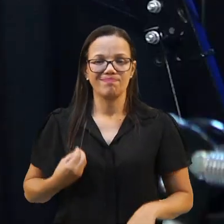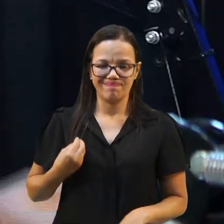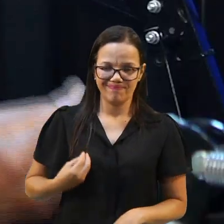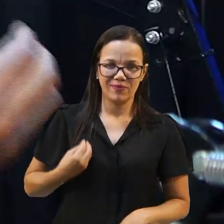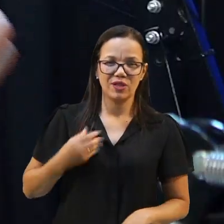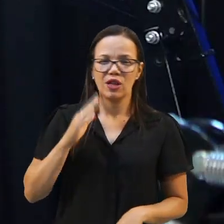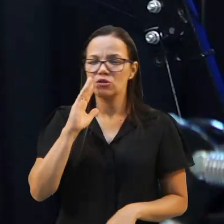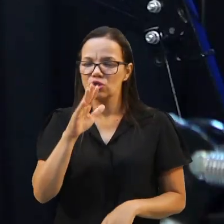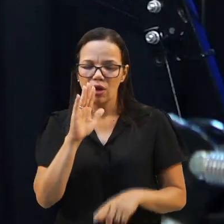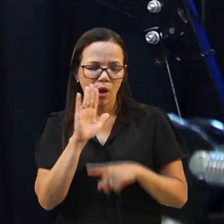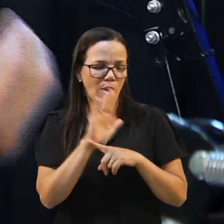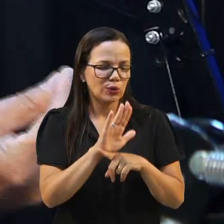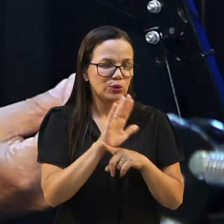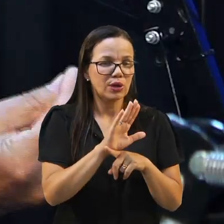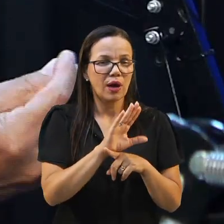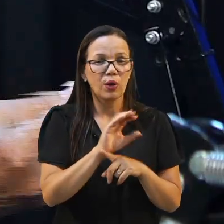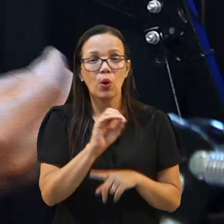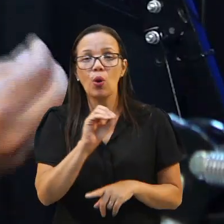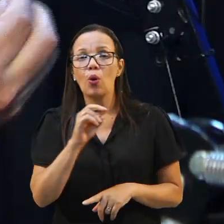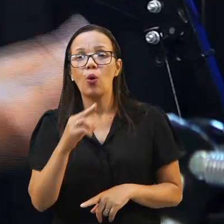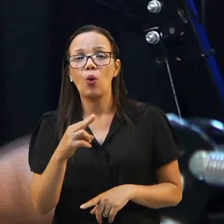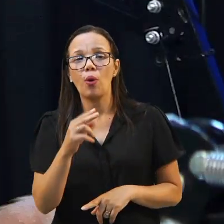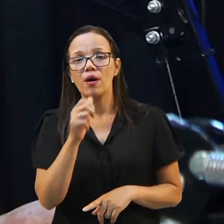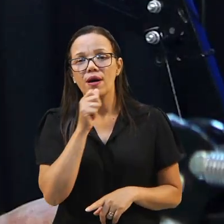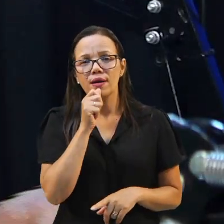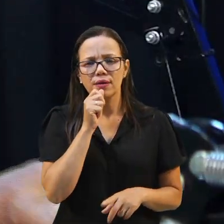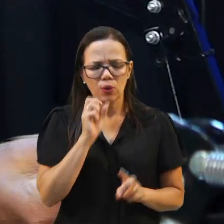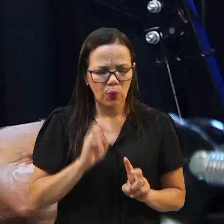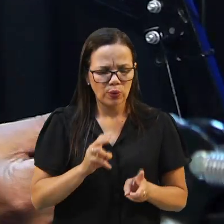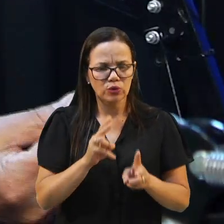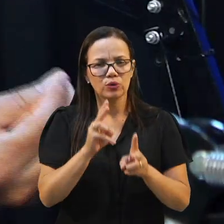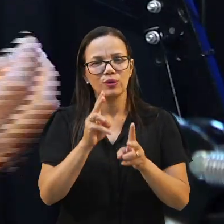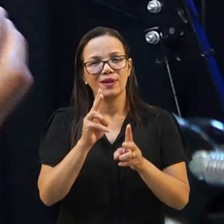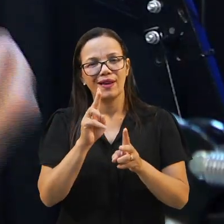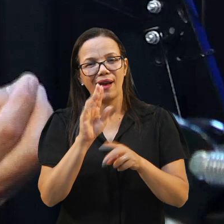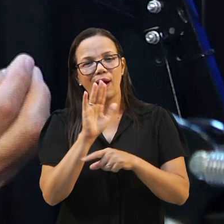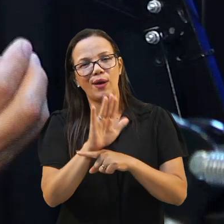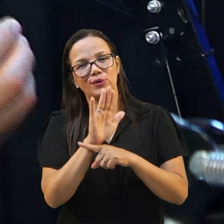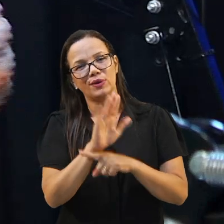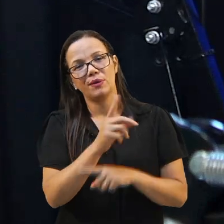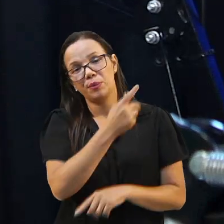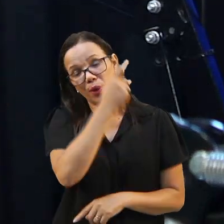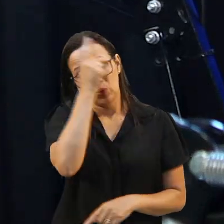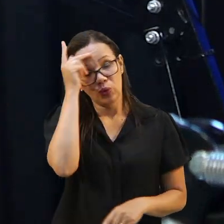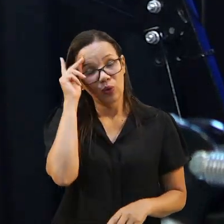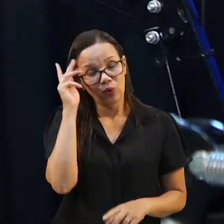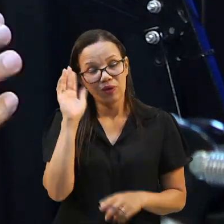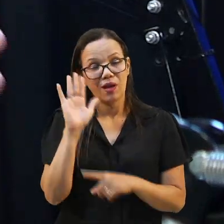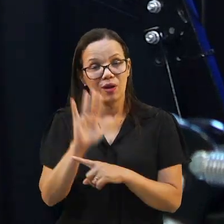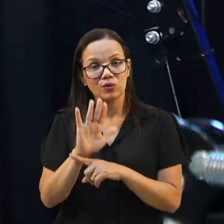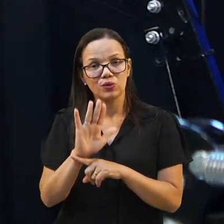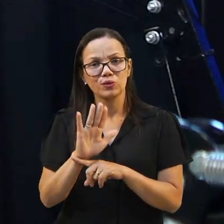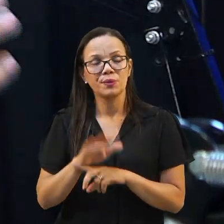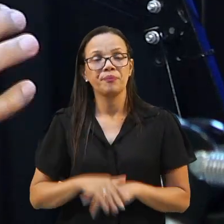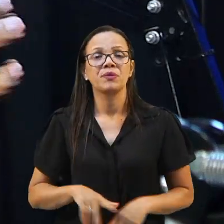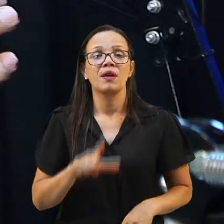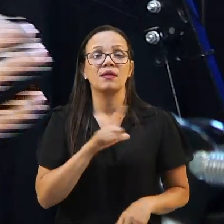já contribuíram ou ainda continuarão a contribuir, de pessoas físicas. Nós